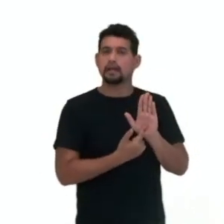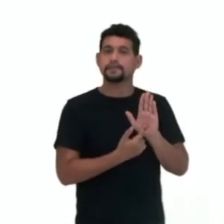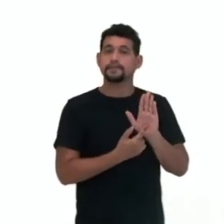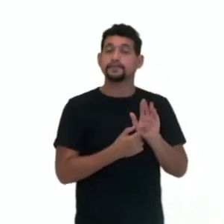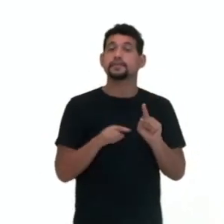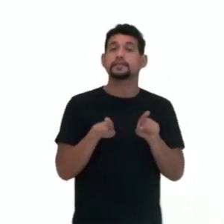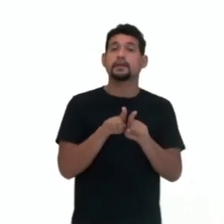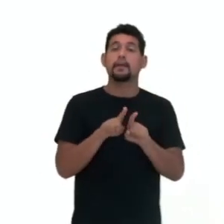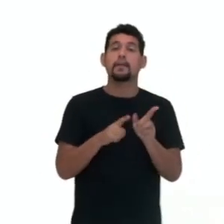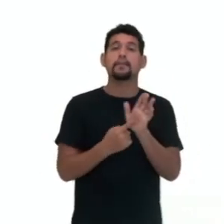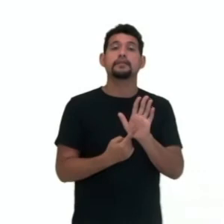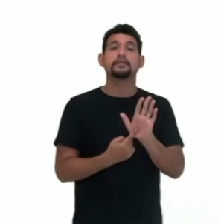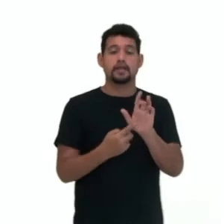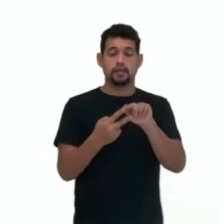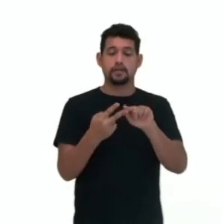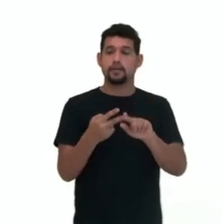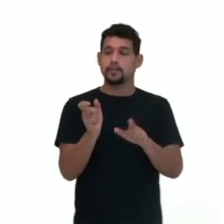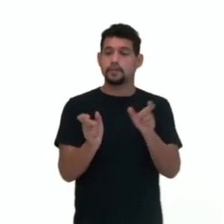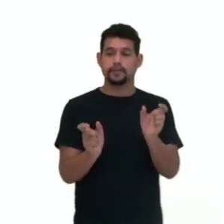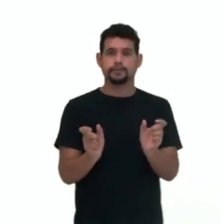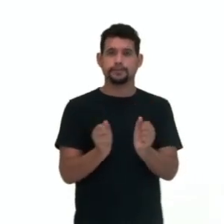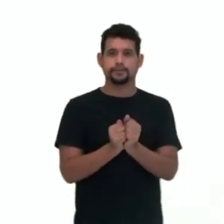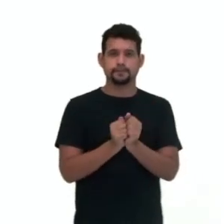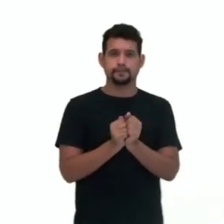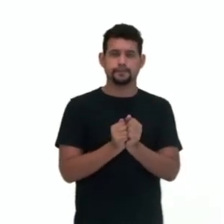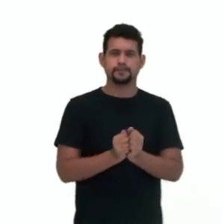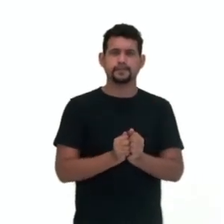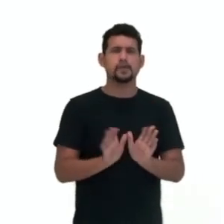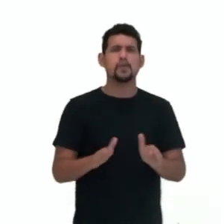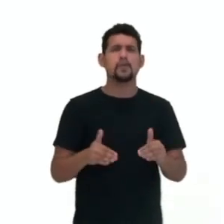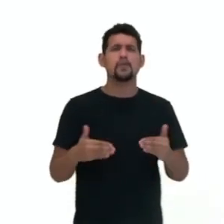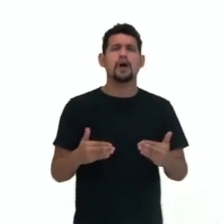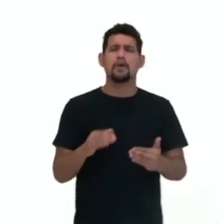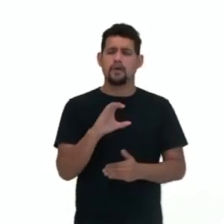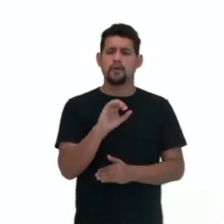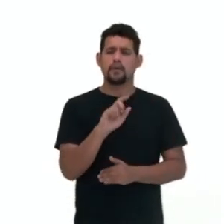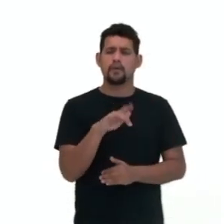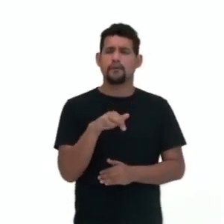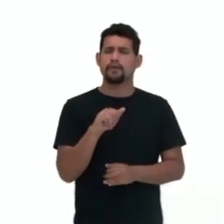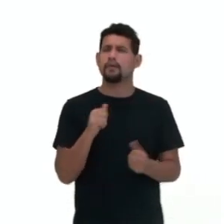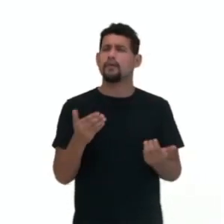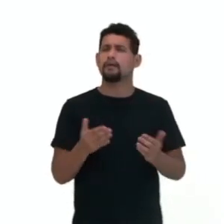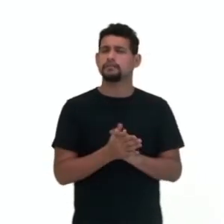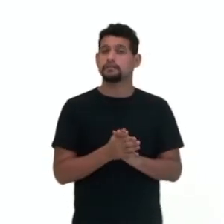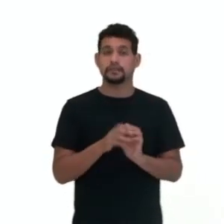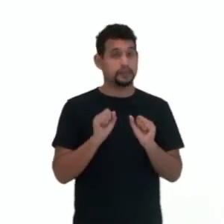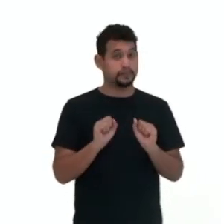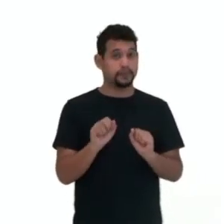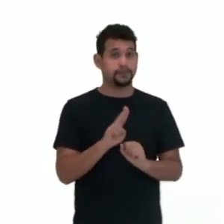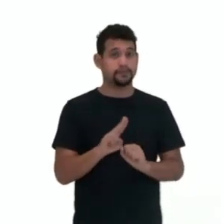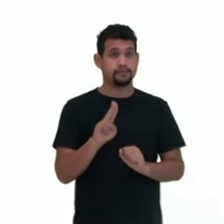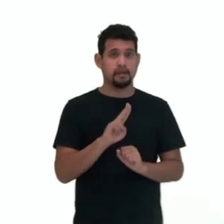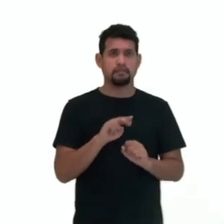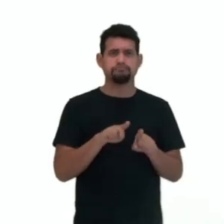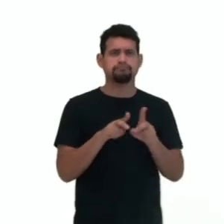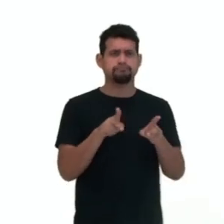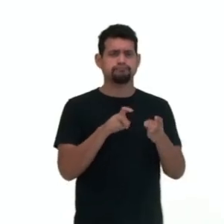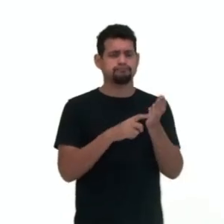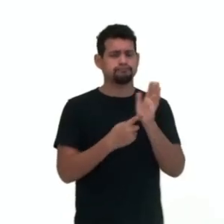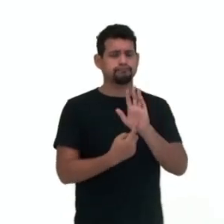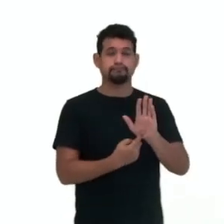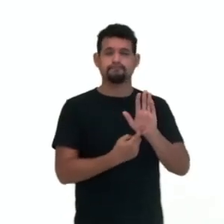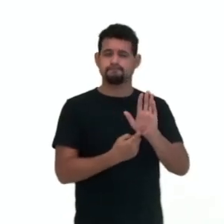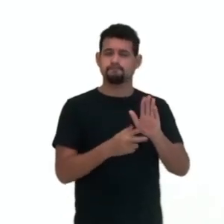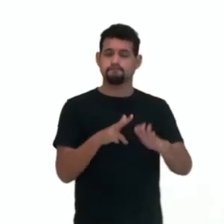e apresentem em 2 colunas. Quais serão as colunas? Então, você pode pegar o Jamboard para apresentar a